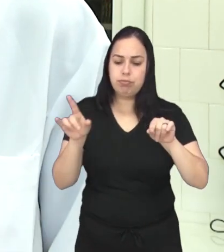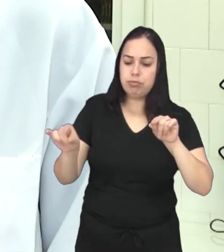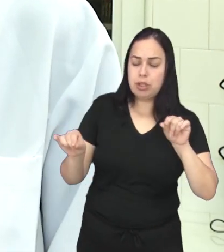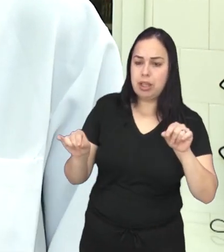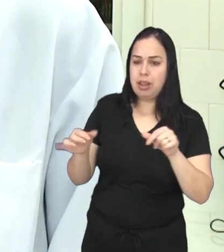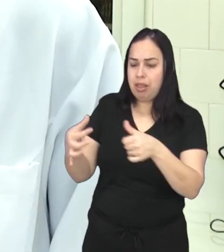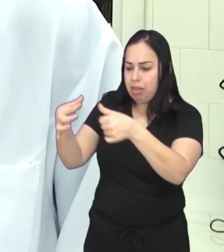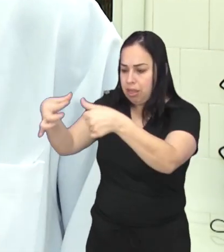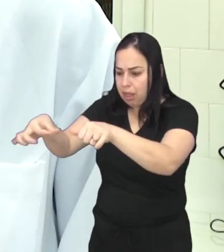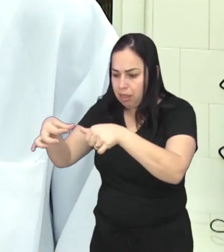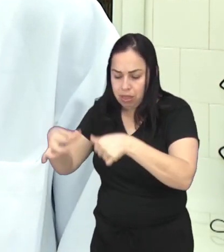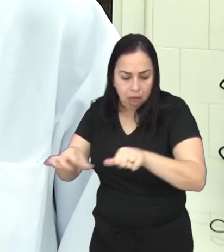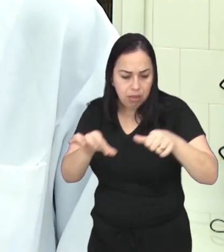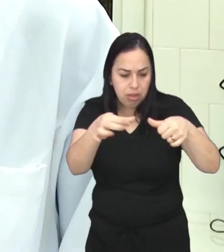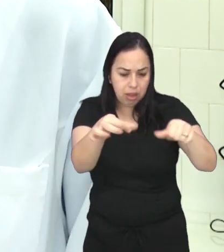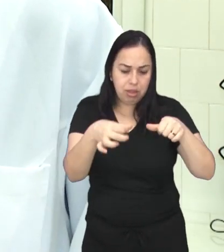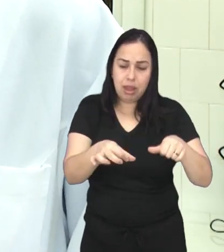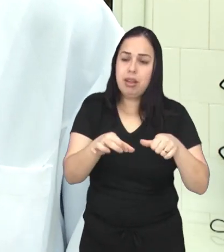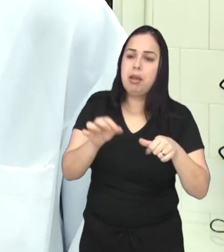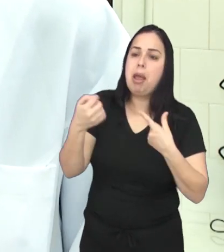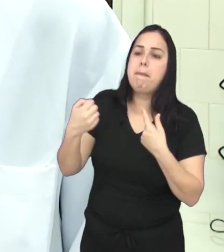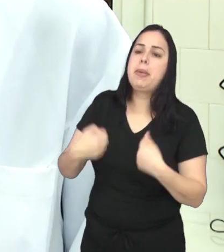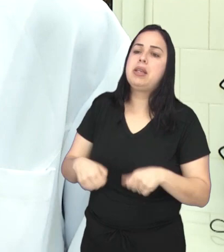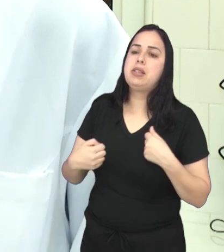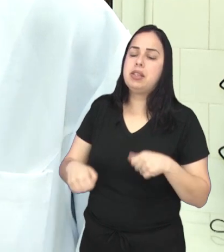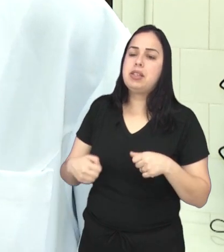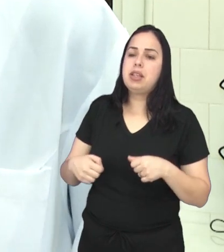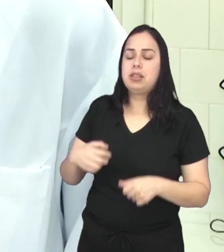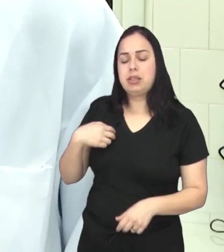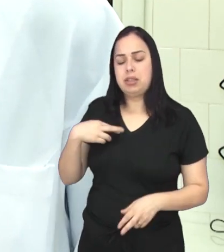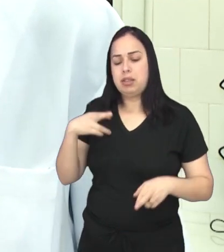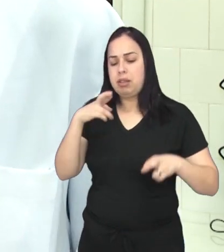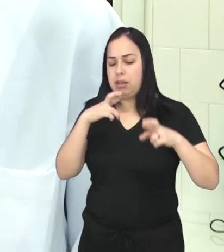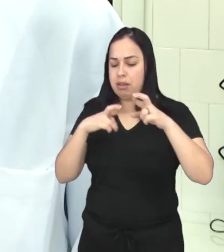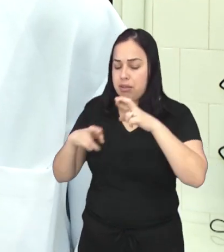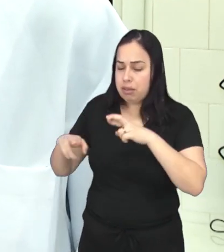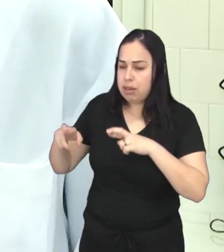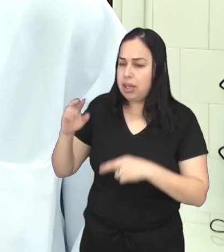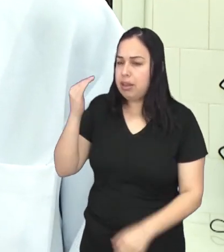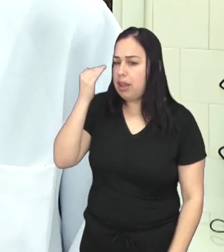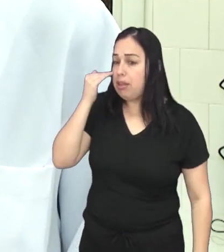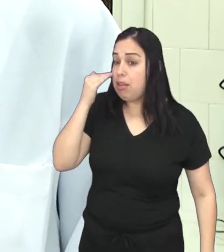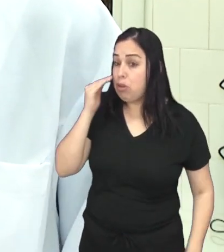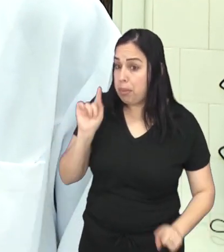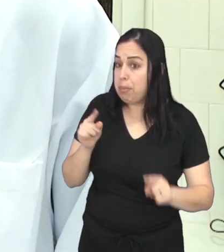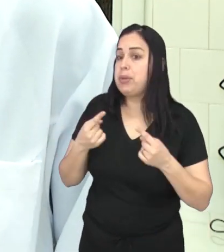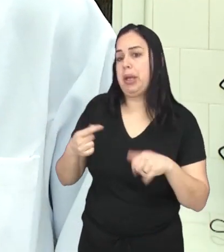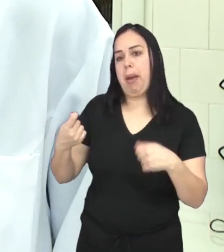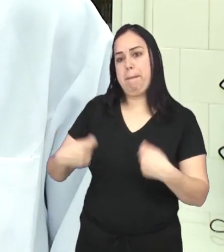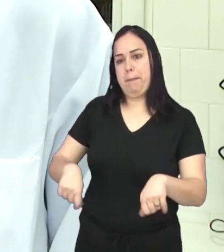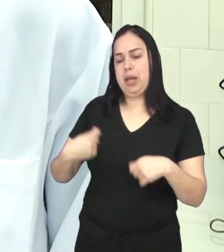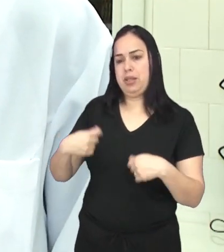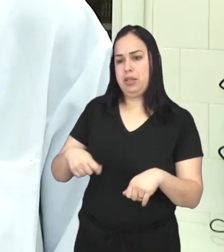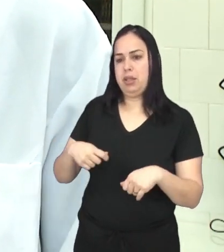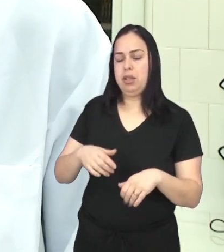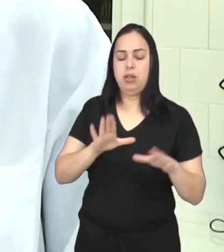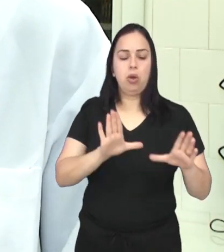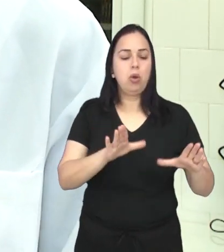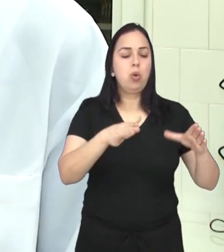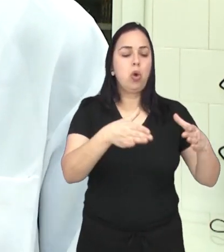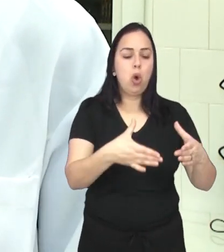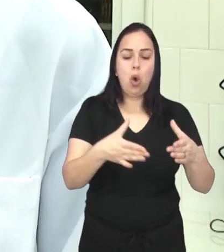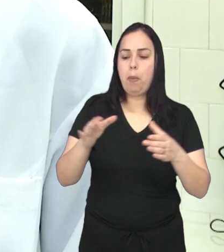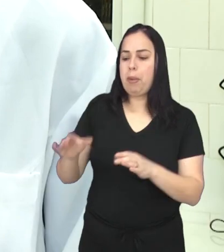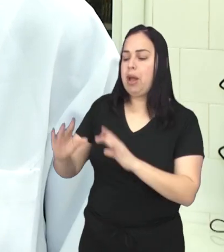classificar, né, a colocar cada coisa nas suas classificações. Aí precisa ter um olhar um pouco mais musical para saber o que é parte